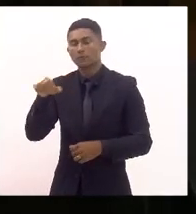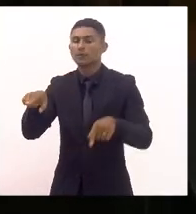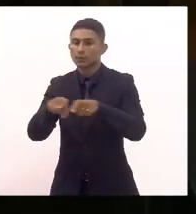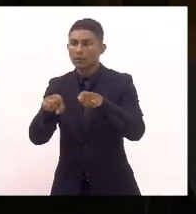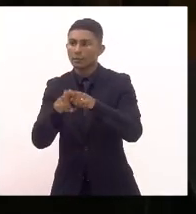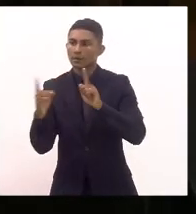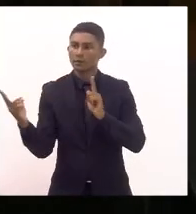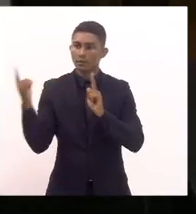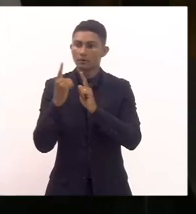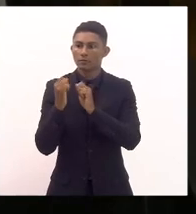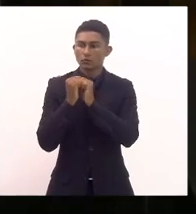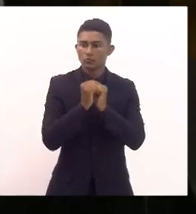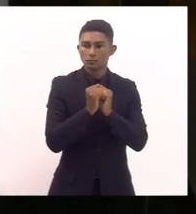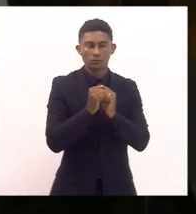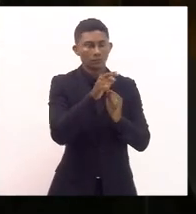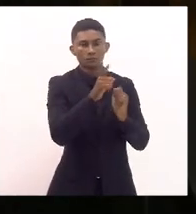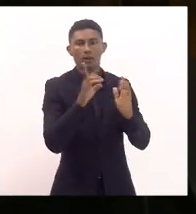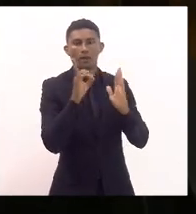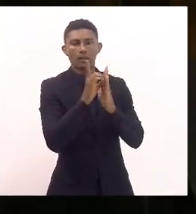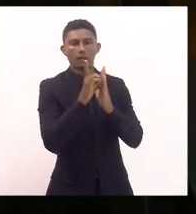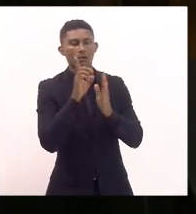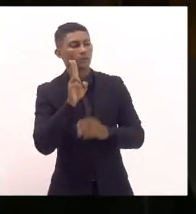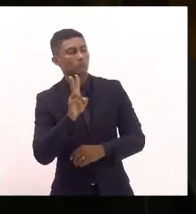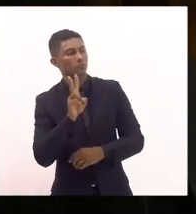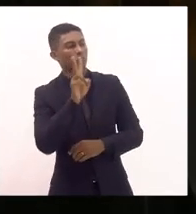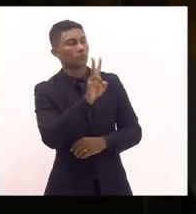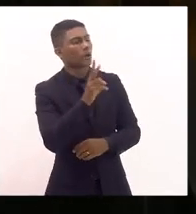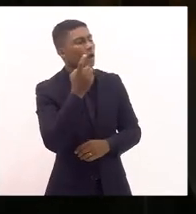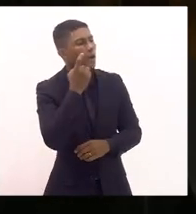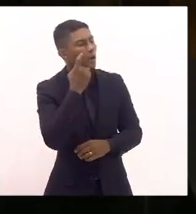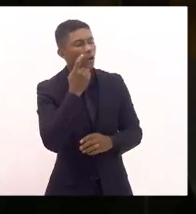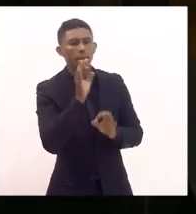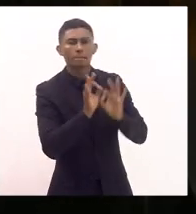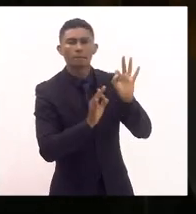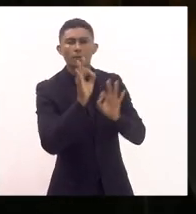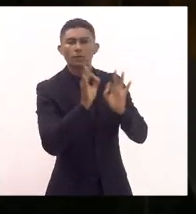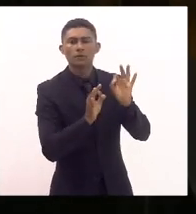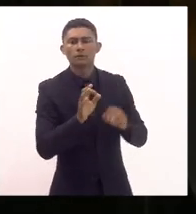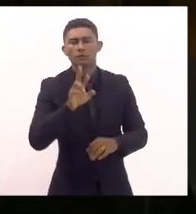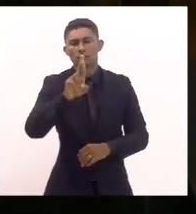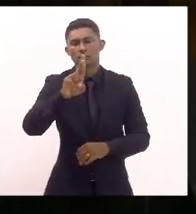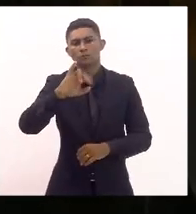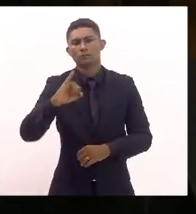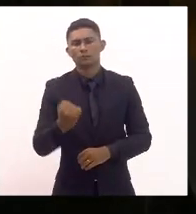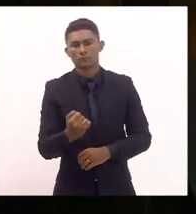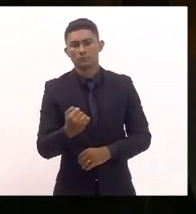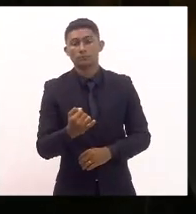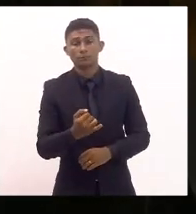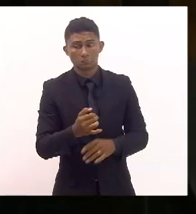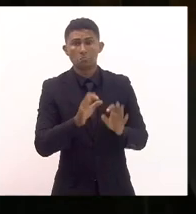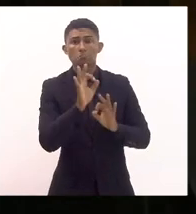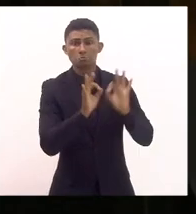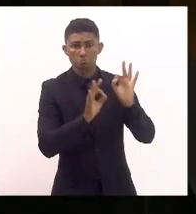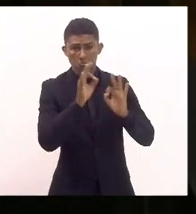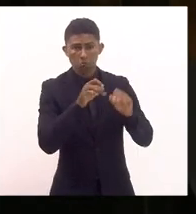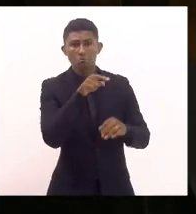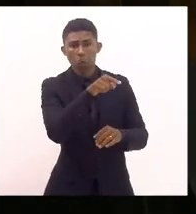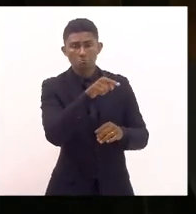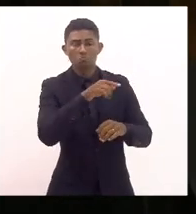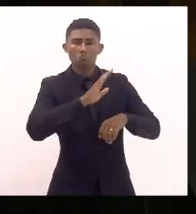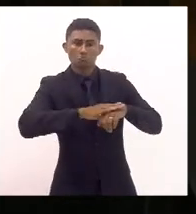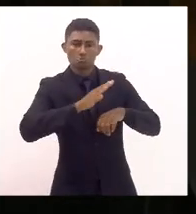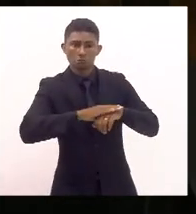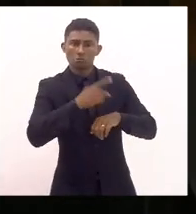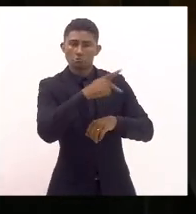e junto comigo ao Detran para acompanhar o projeto da RJ projeto executivo que está sendo elaborado